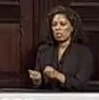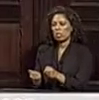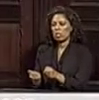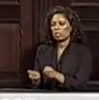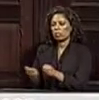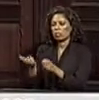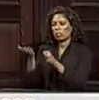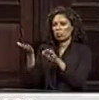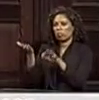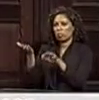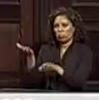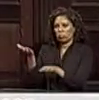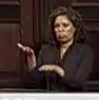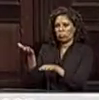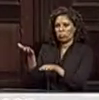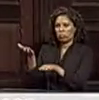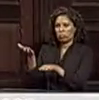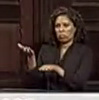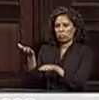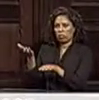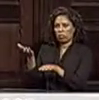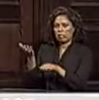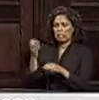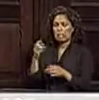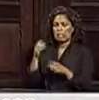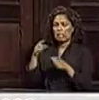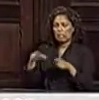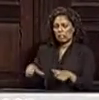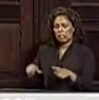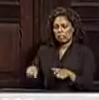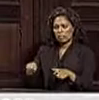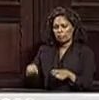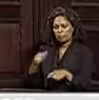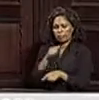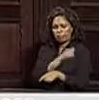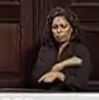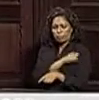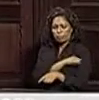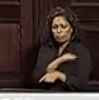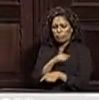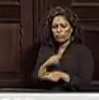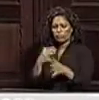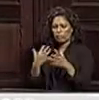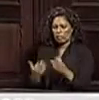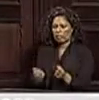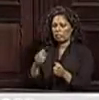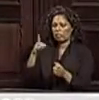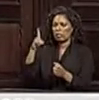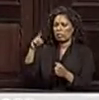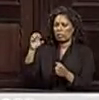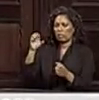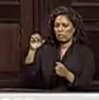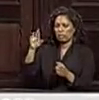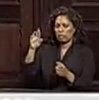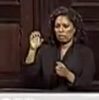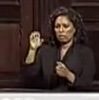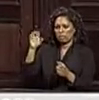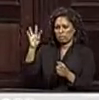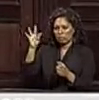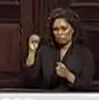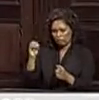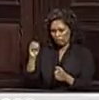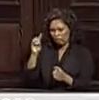cúmplice desse Repetro que curvou ainda mais a